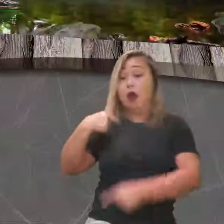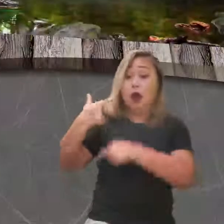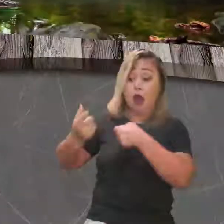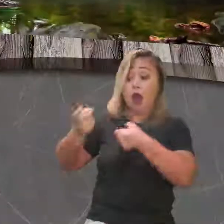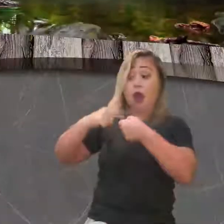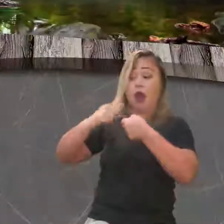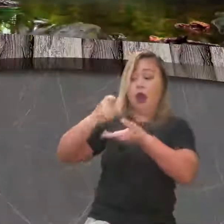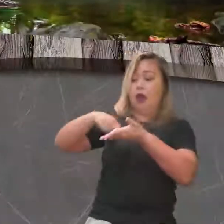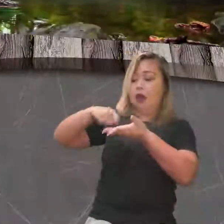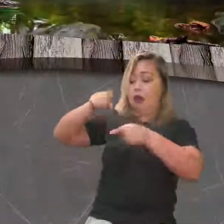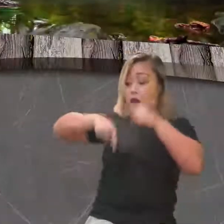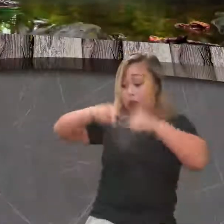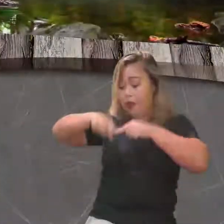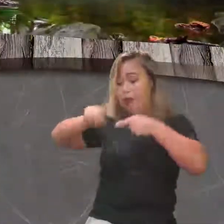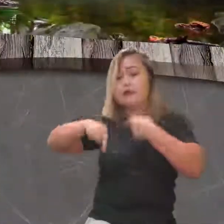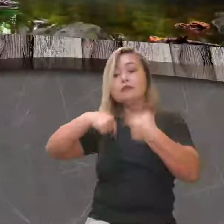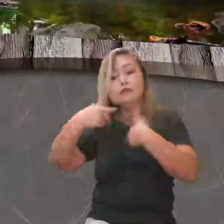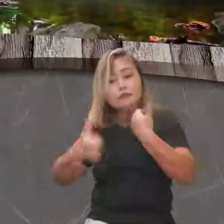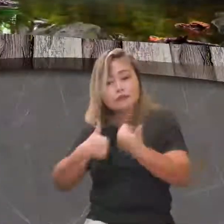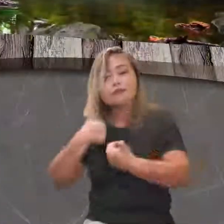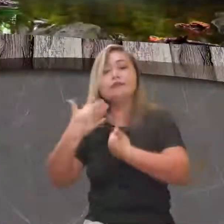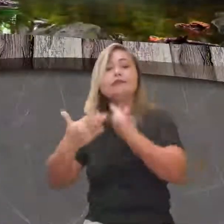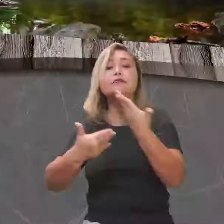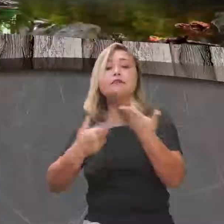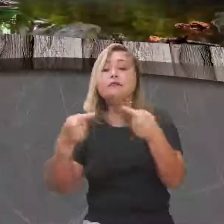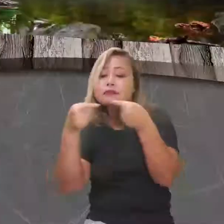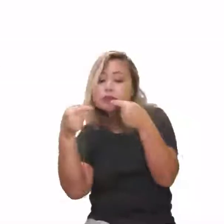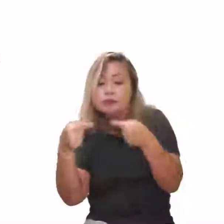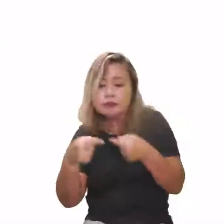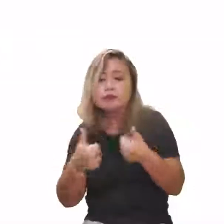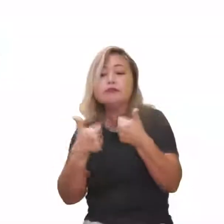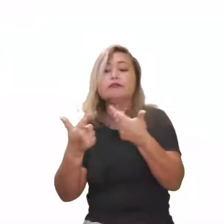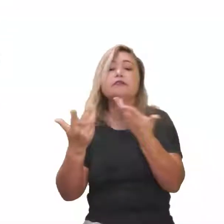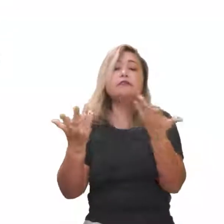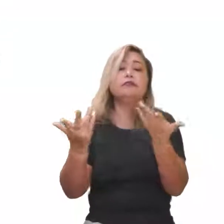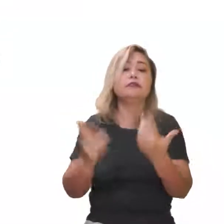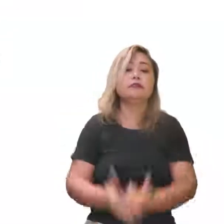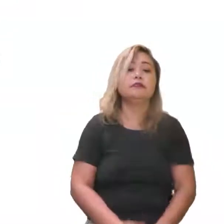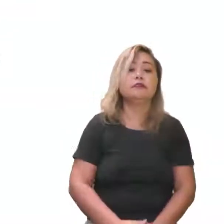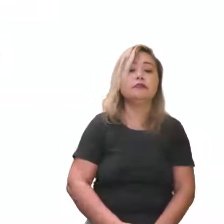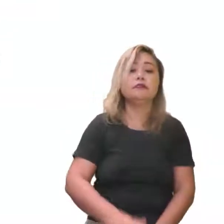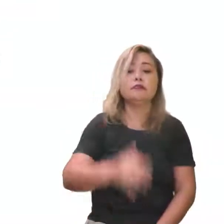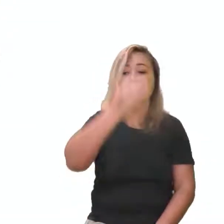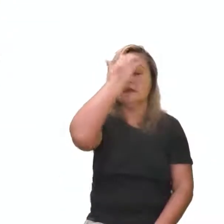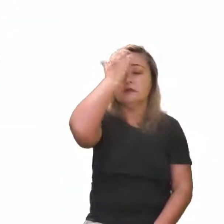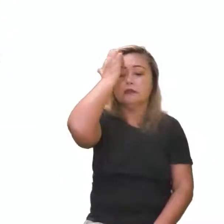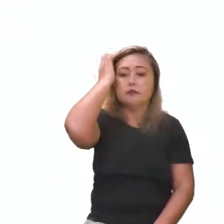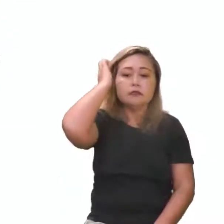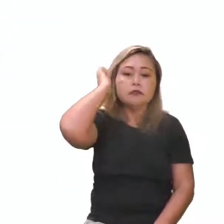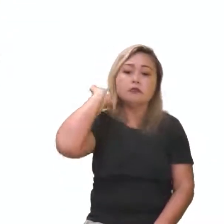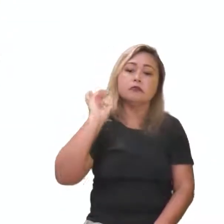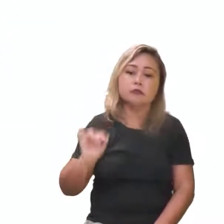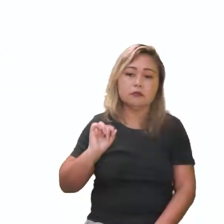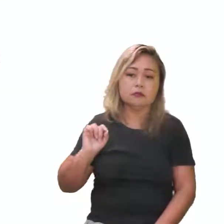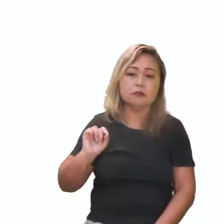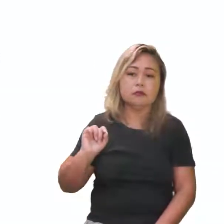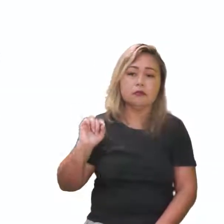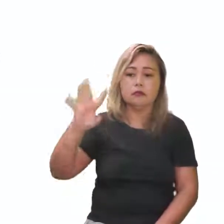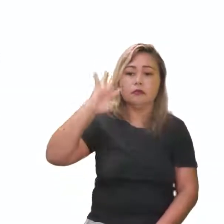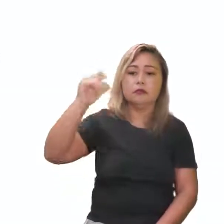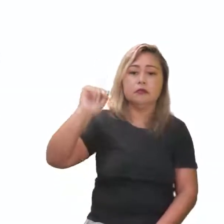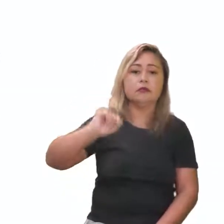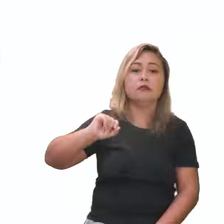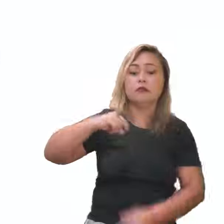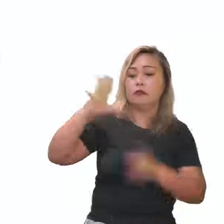eles voltaram aí a se entender, tá? Mas joga lá na tela então. Então, o que chama a atenção da